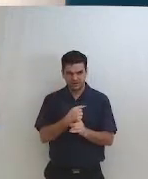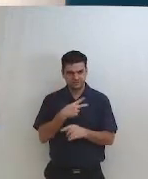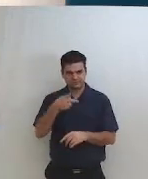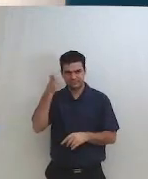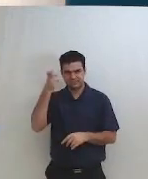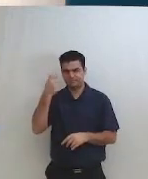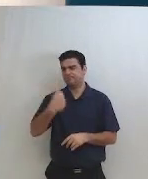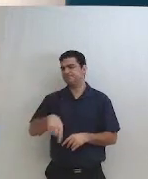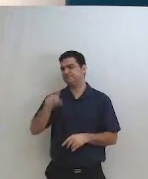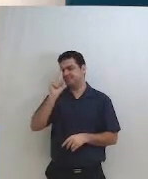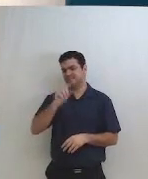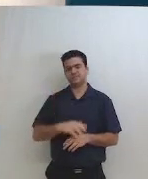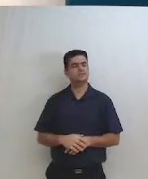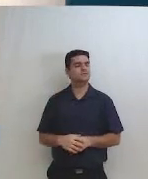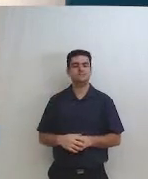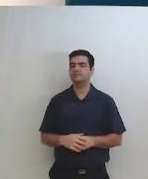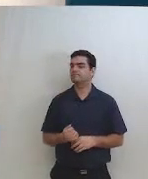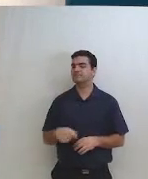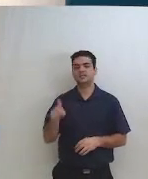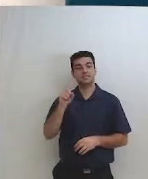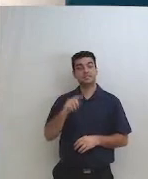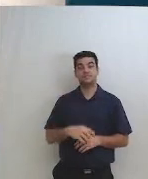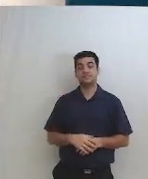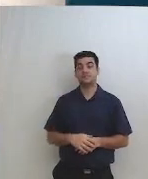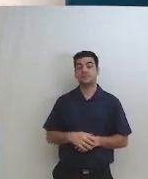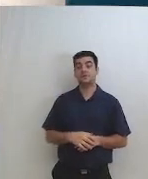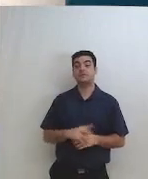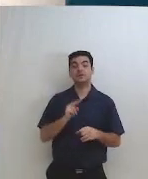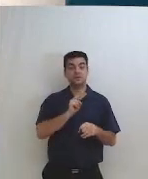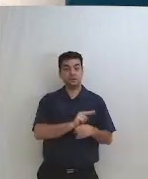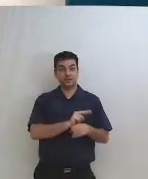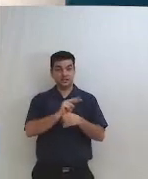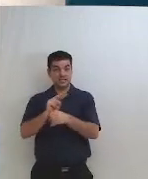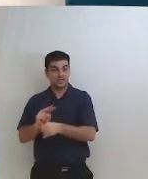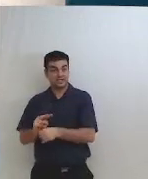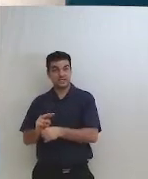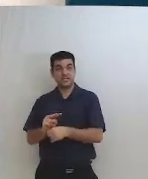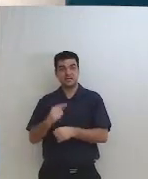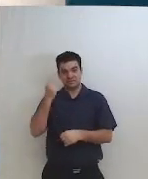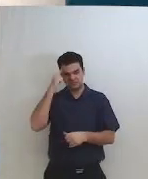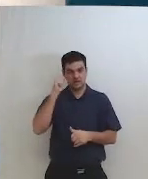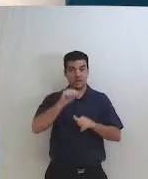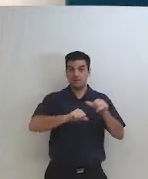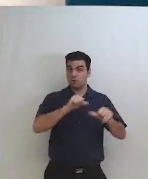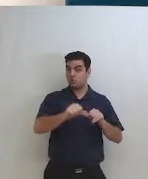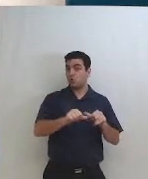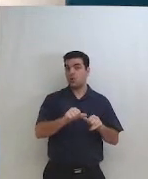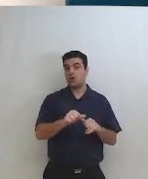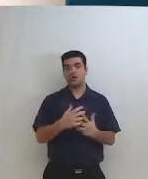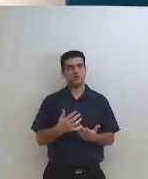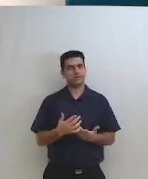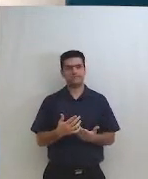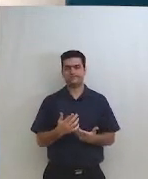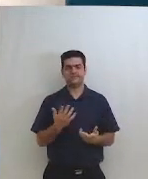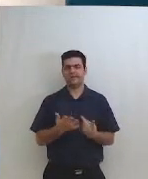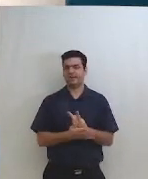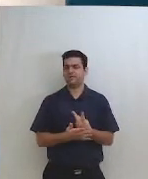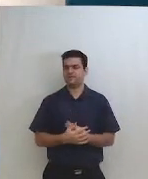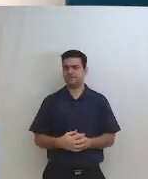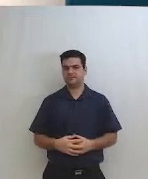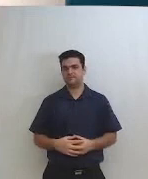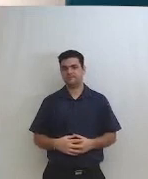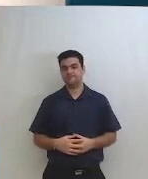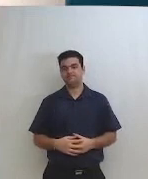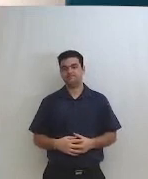lícita. Imprestável a percepção penal. Excelências, mais de 10%